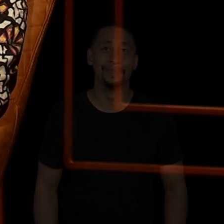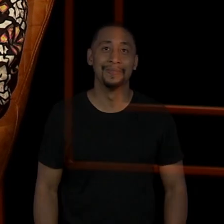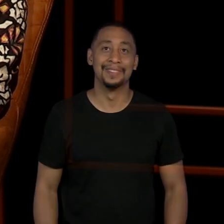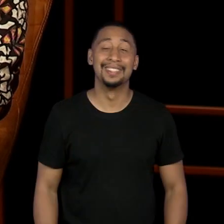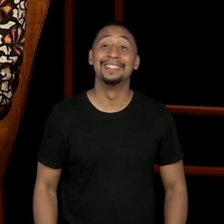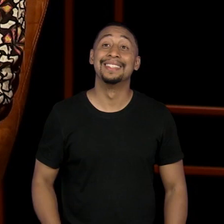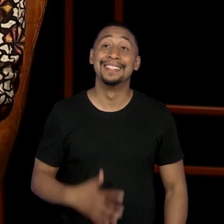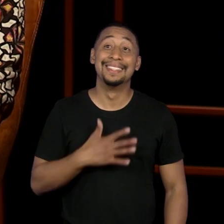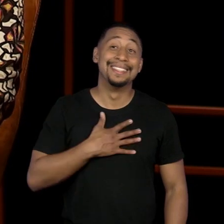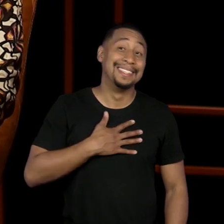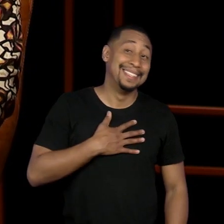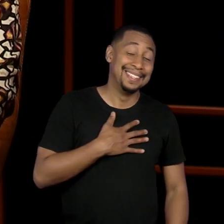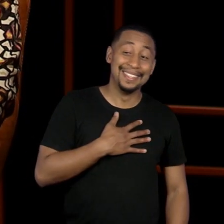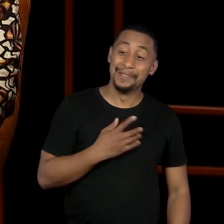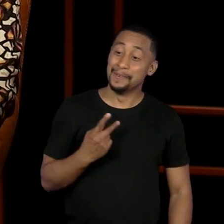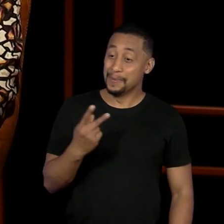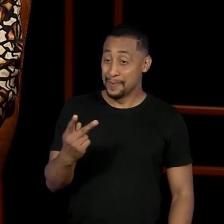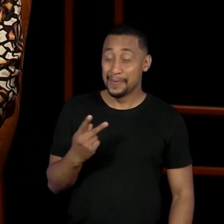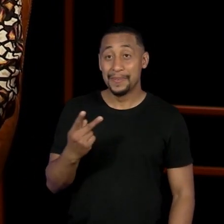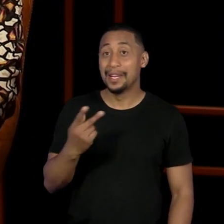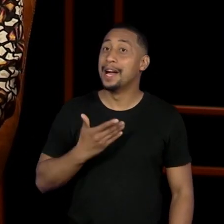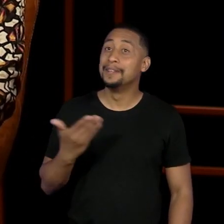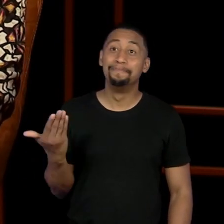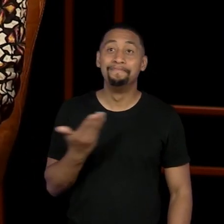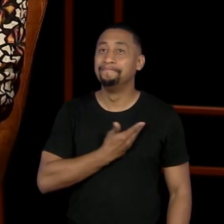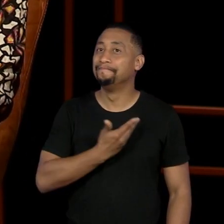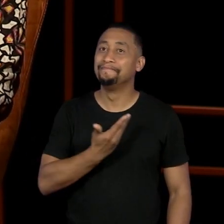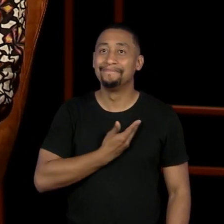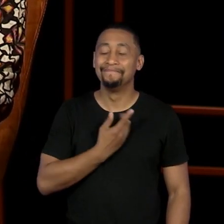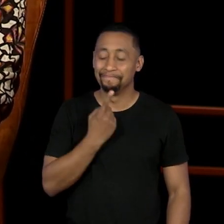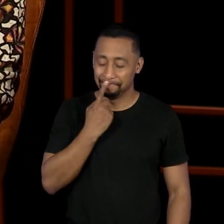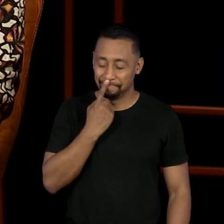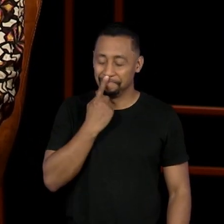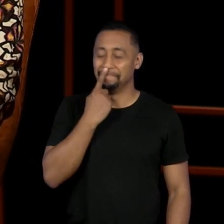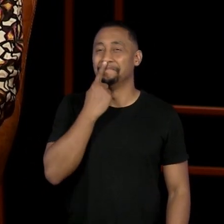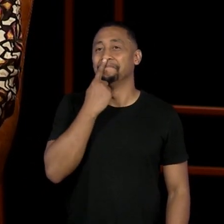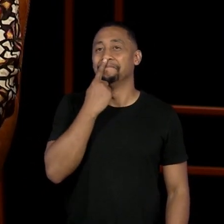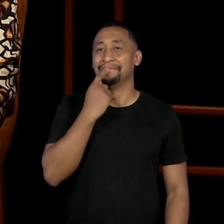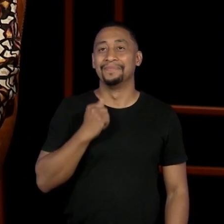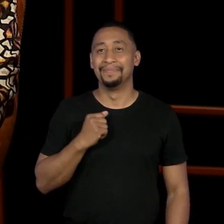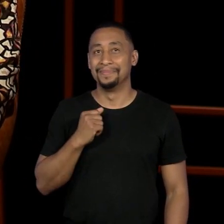Nós ficámos super amigos muito antes